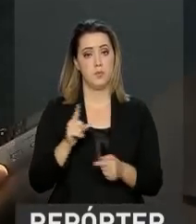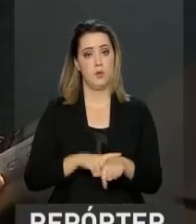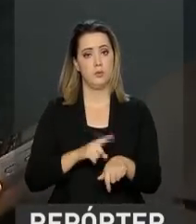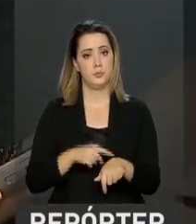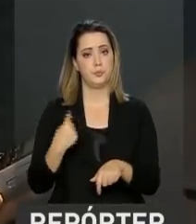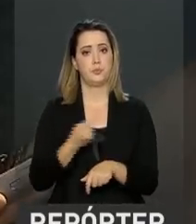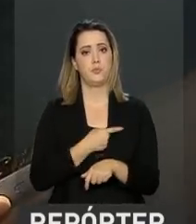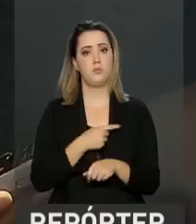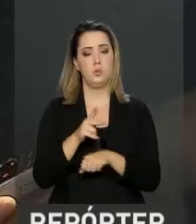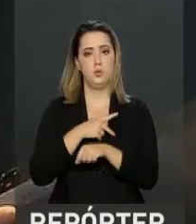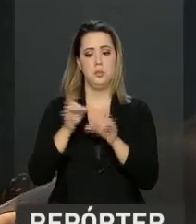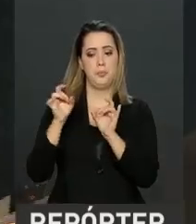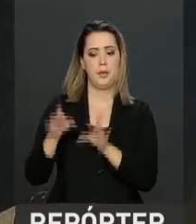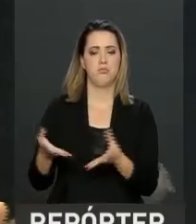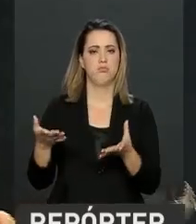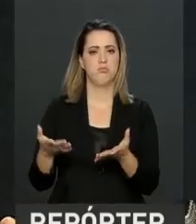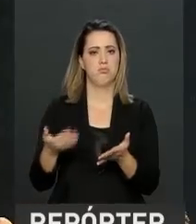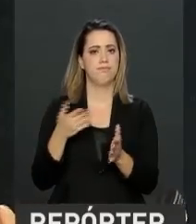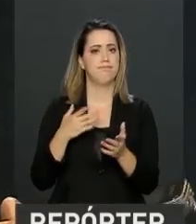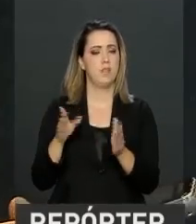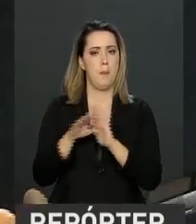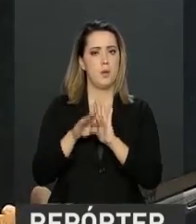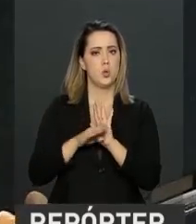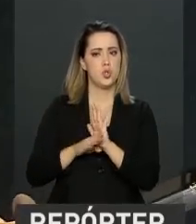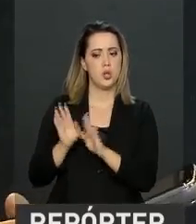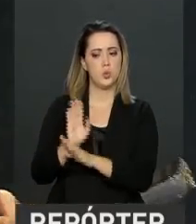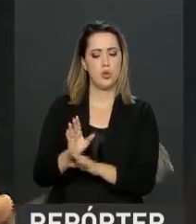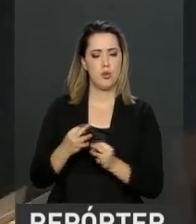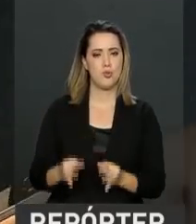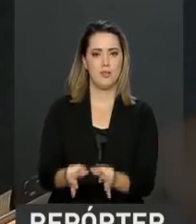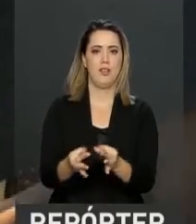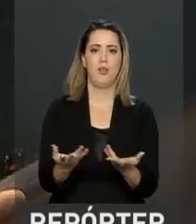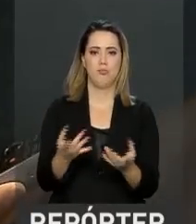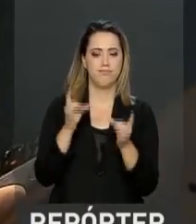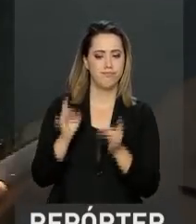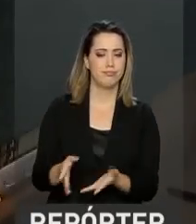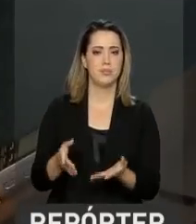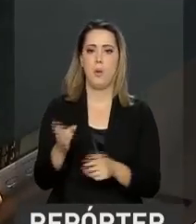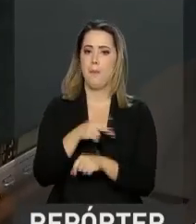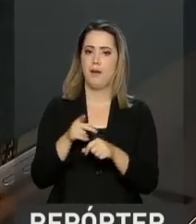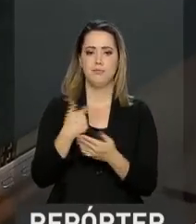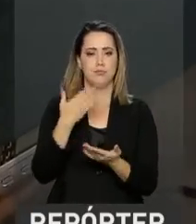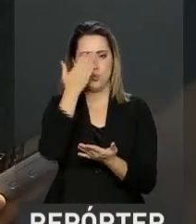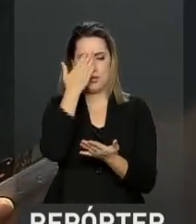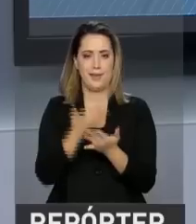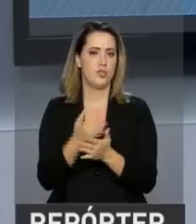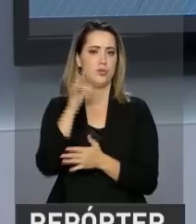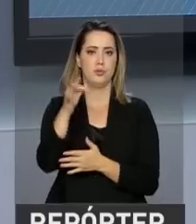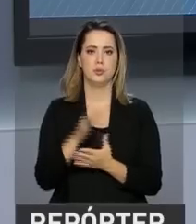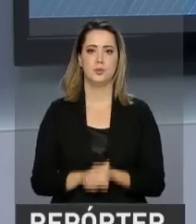em que um país abandona projetos de inovação apoia a iniciativas de inovação o país deixa de acreditar no seu